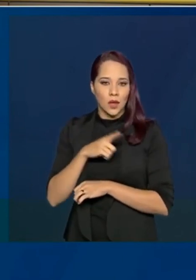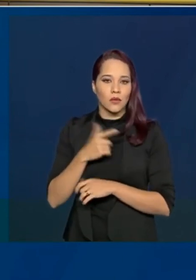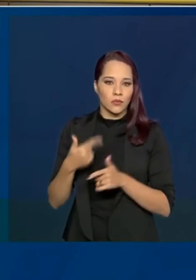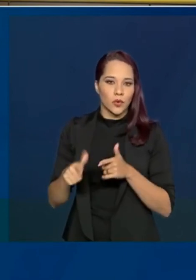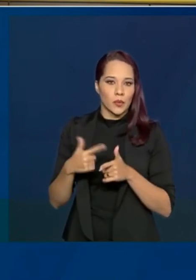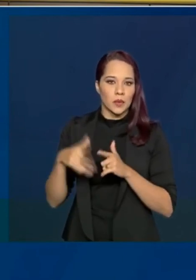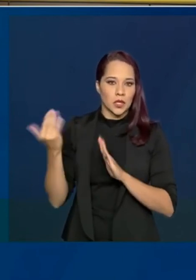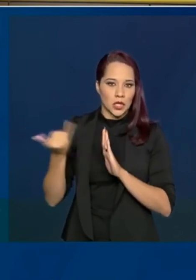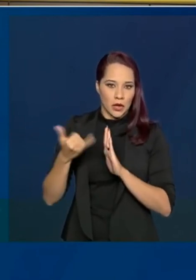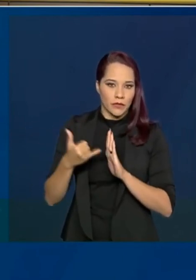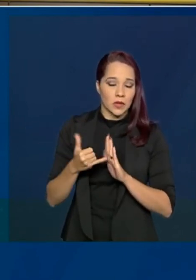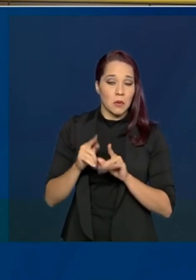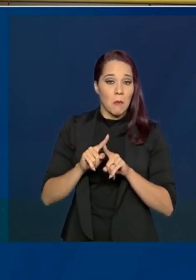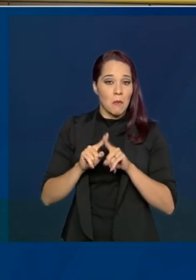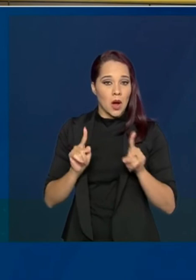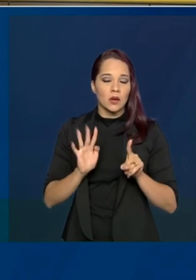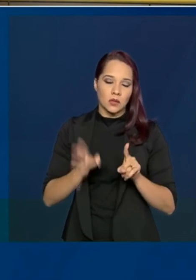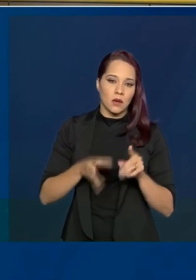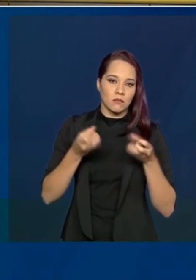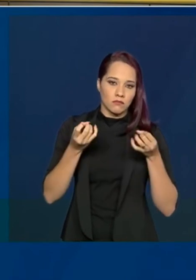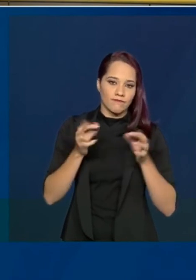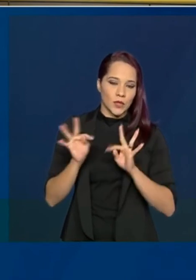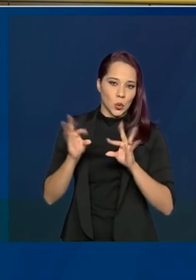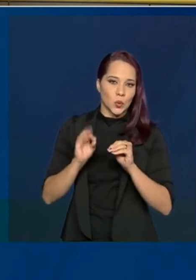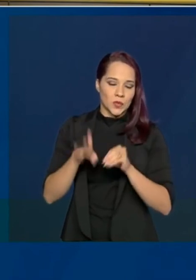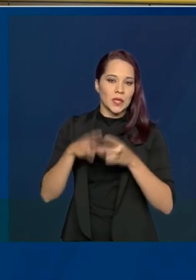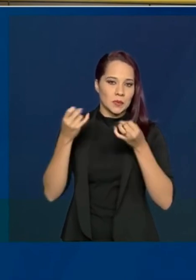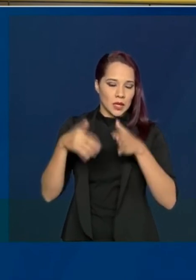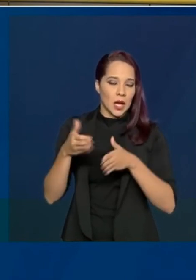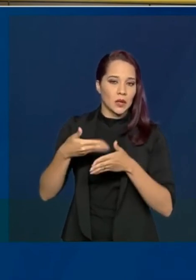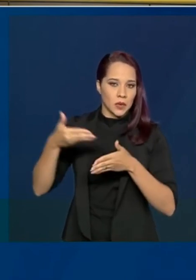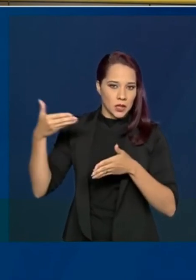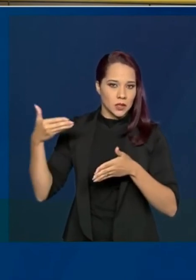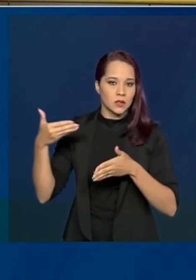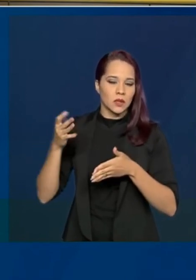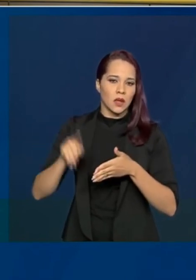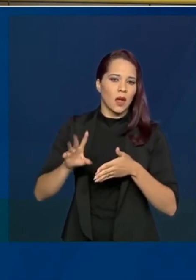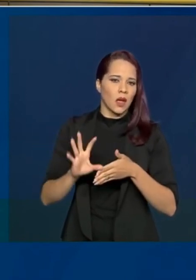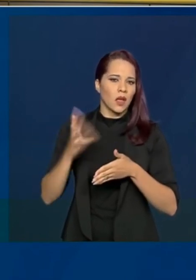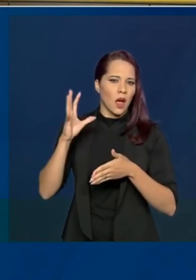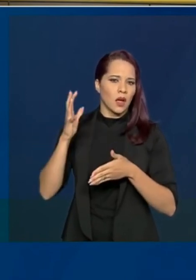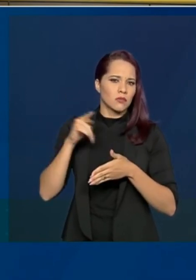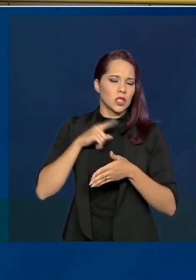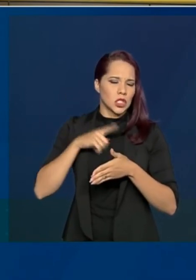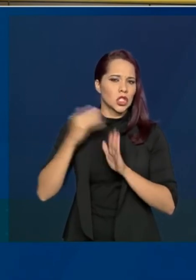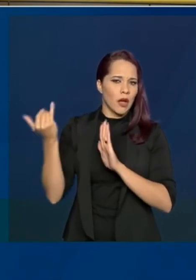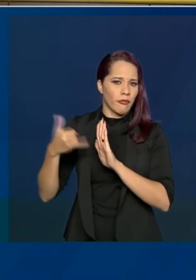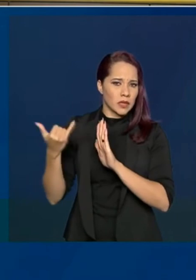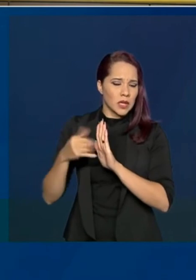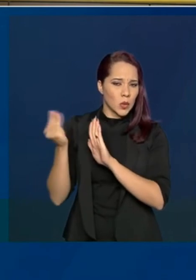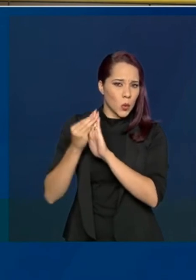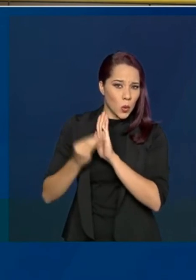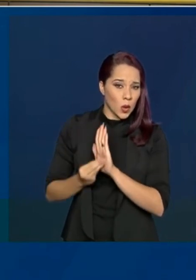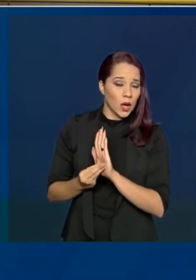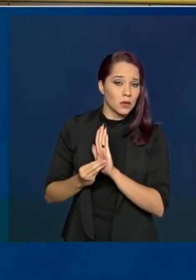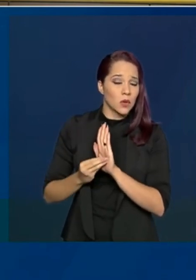aos registros no total, mas como já foi explicado anteriormente, são casos que tinham sido registrados